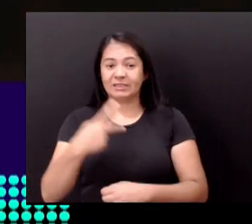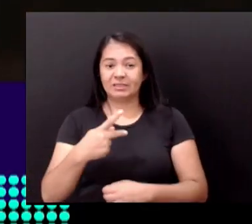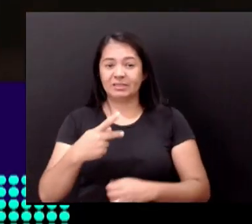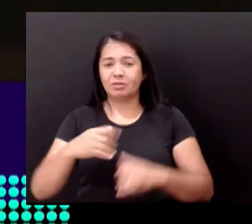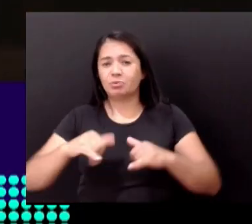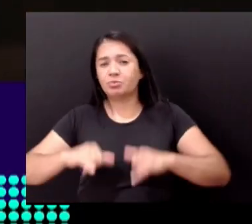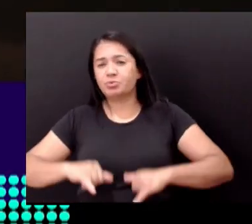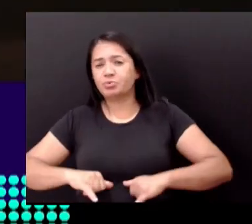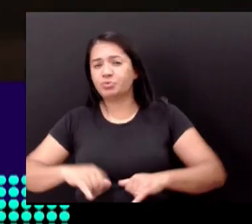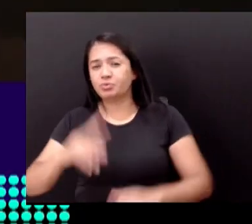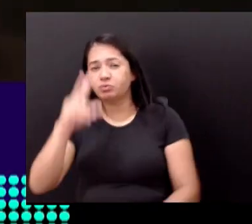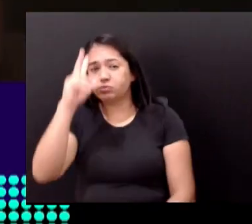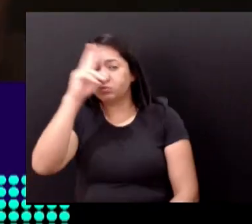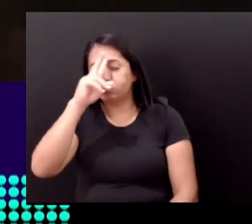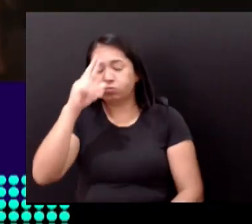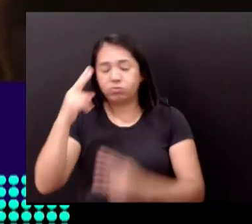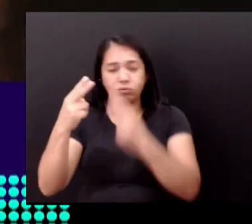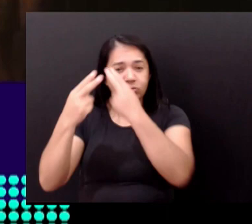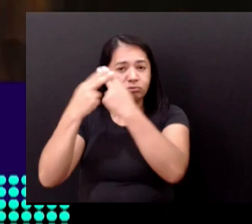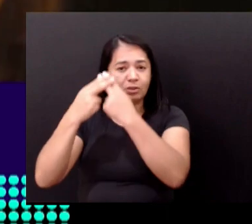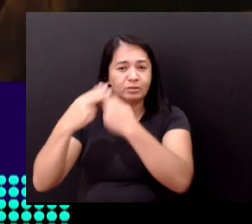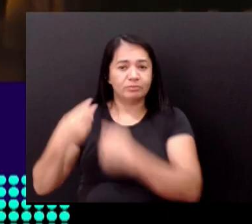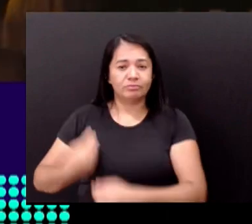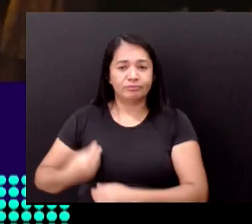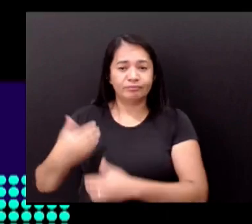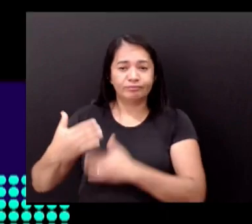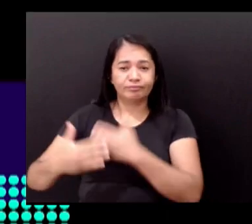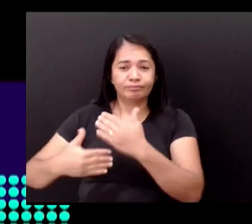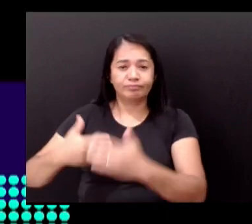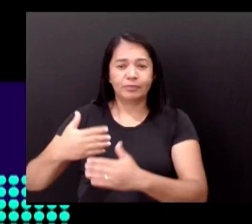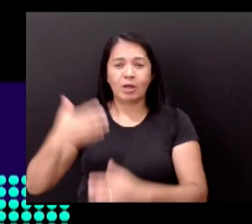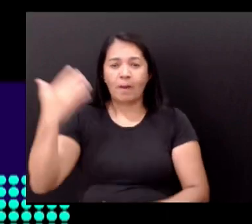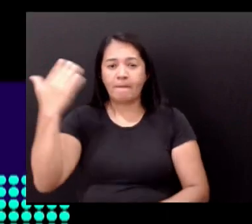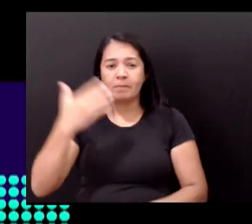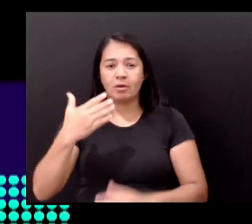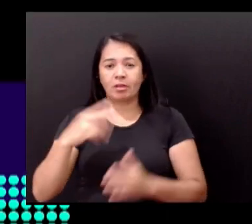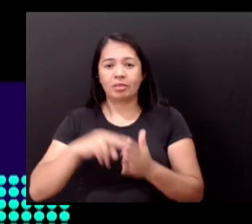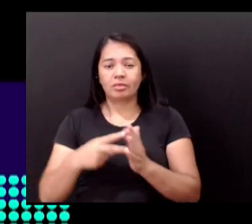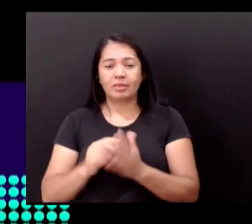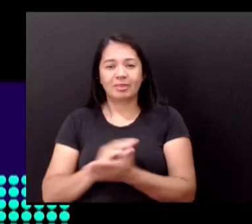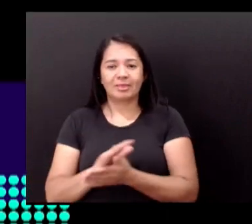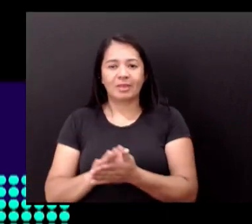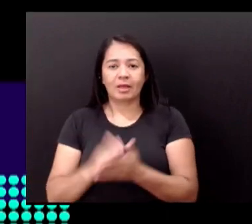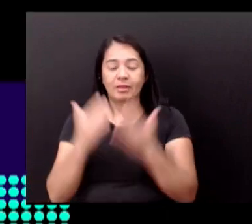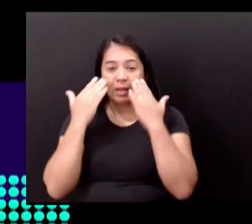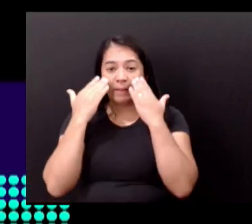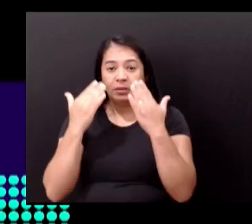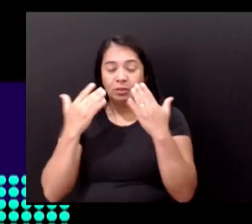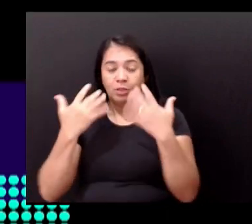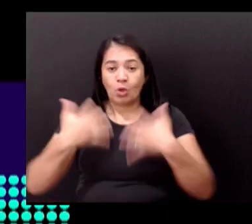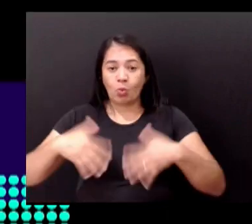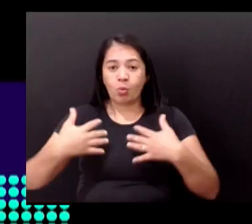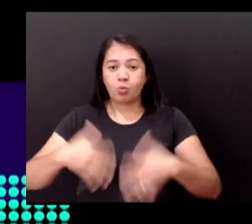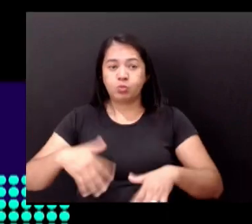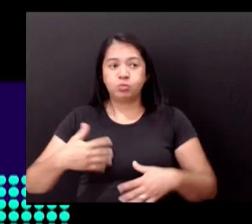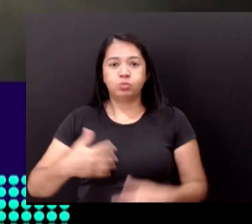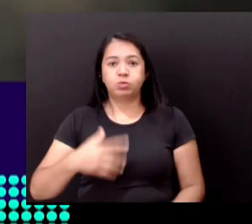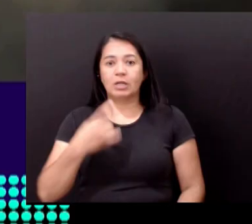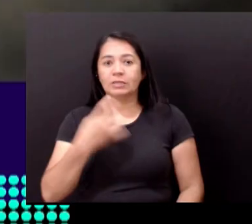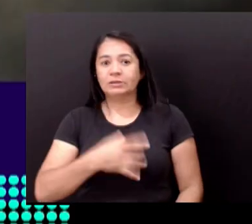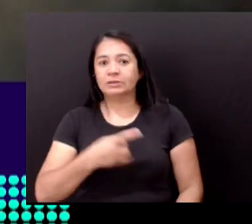suas jornadas se mostrarão insignificantes diante do terror sobrenatural em que breve